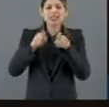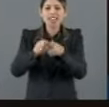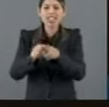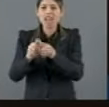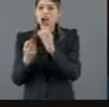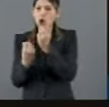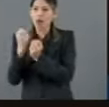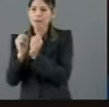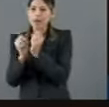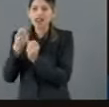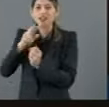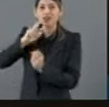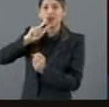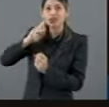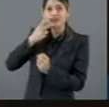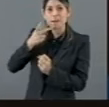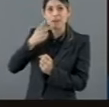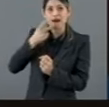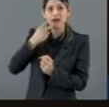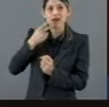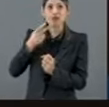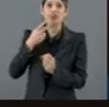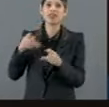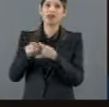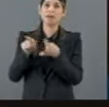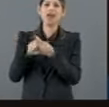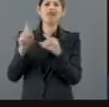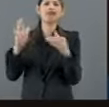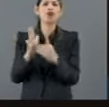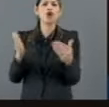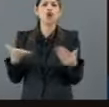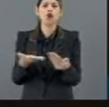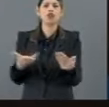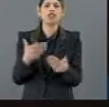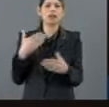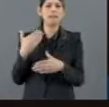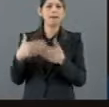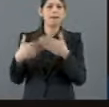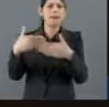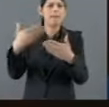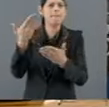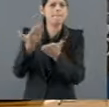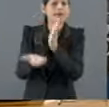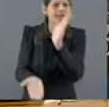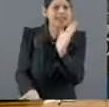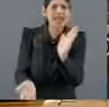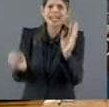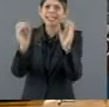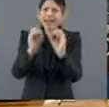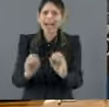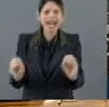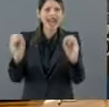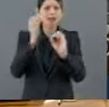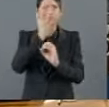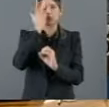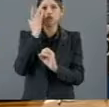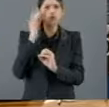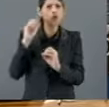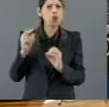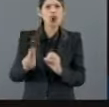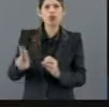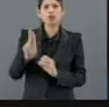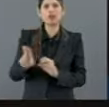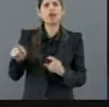todas as legislações que até hoje estão aí detonando a vida dos nossos jovens. Muito nada, bem. Uma andorinha só não faz verão e nós temos que fazer